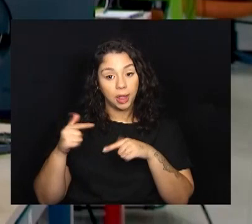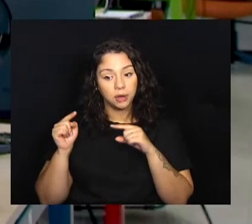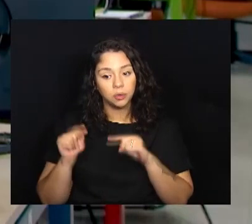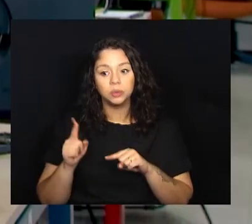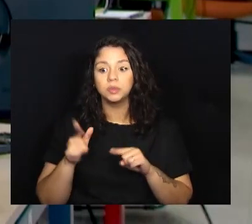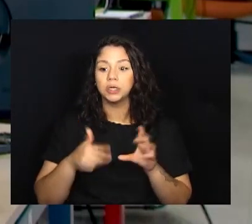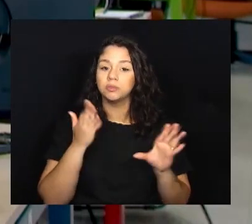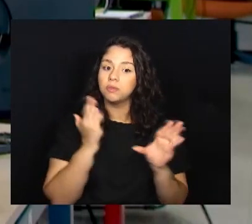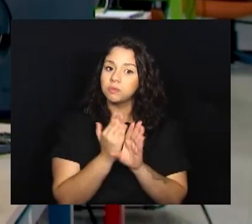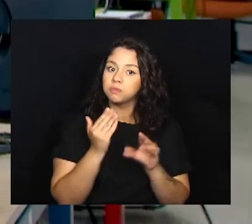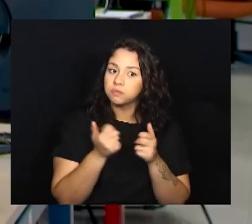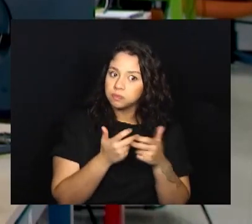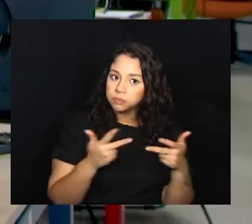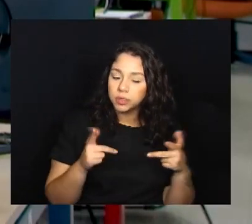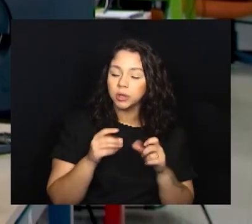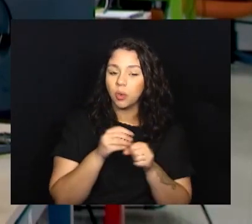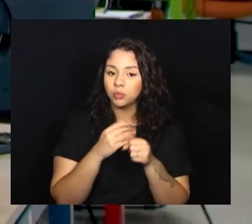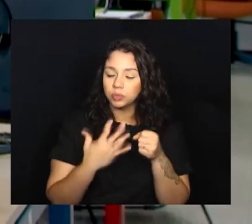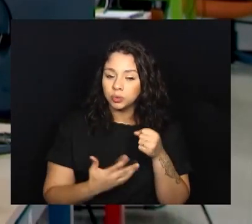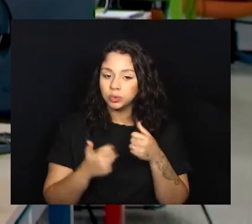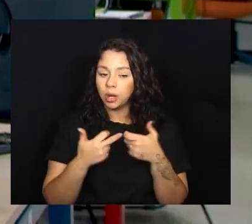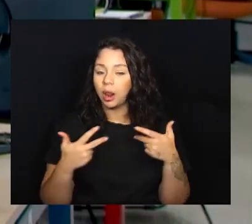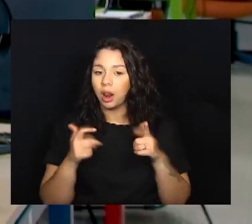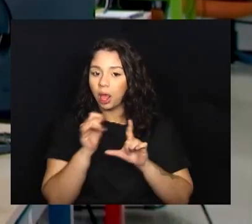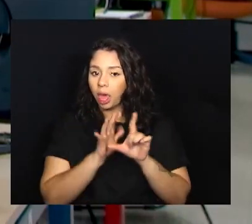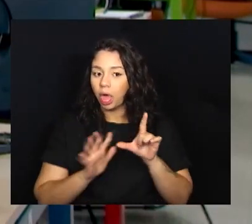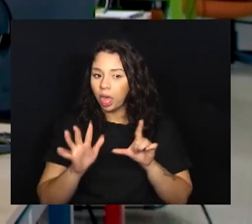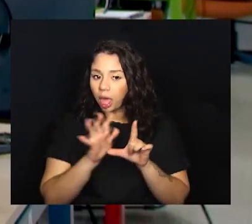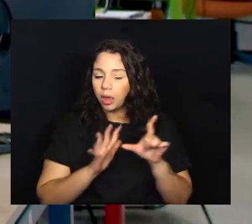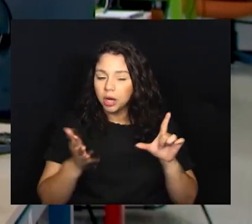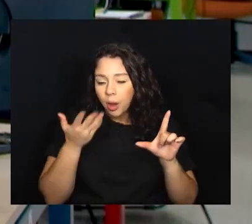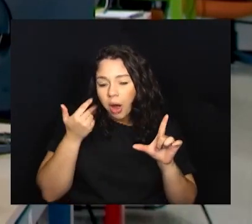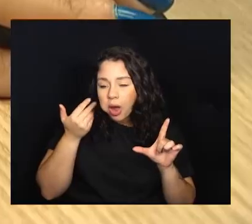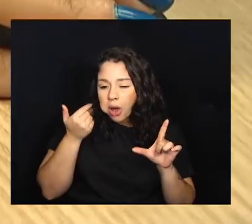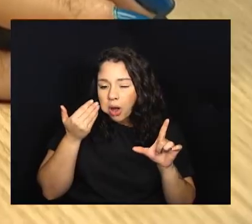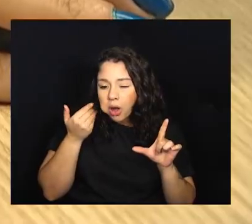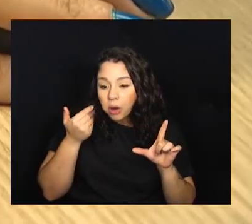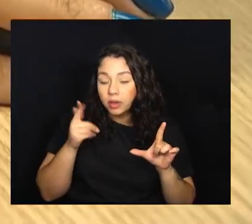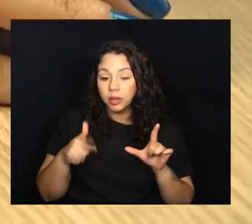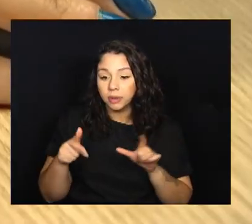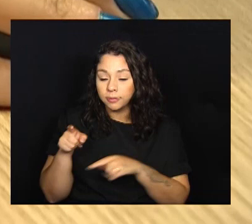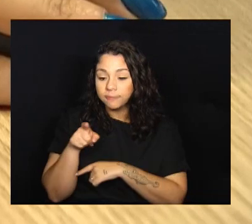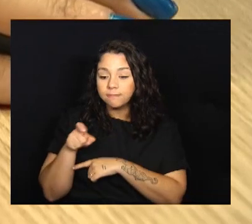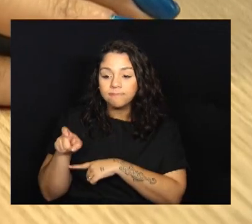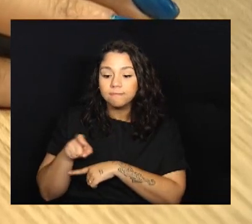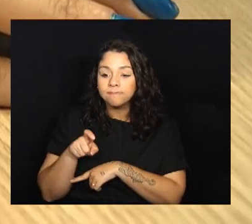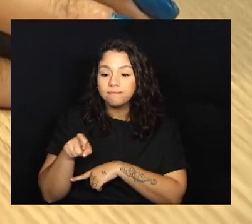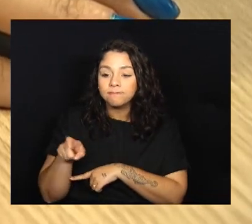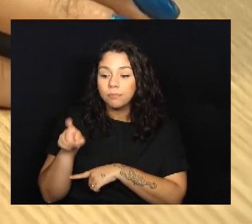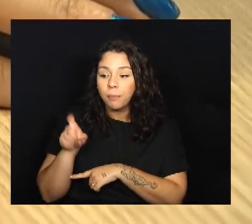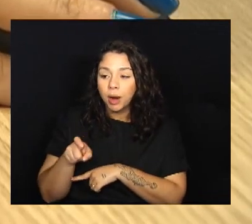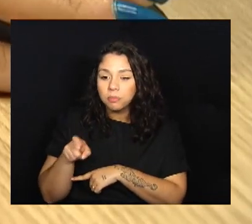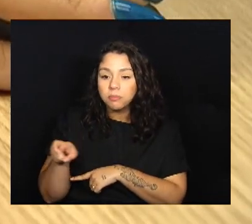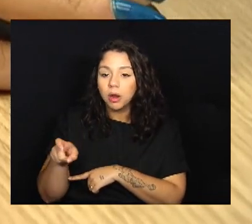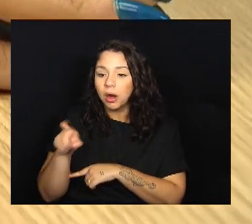de dado, desse tipo de conteúdo, né, das imagens de abuso, ela acontece de forma manual. Então, fazer isso de forma automática acelera o